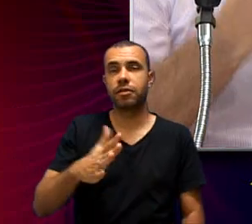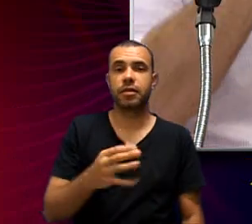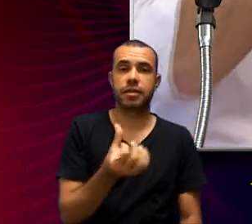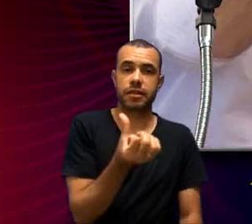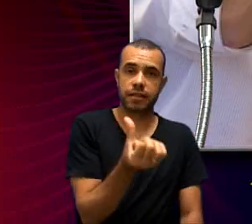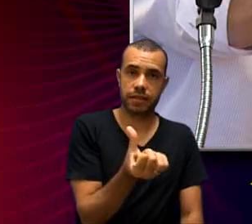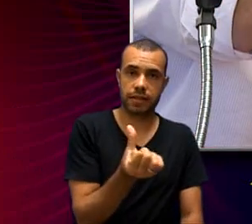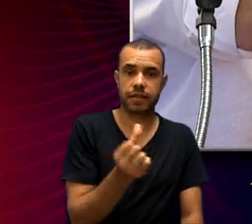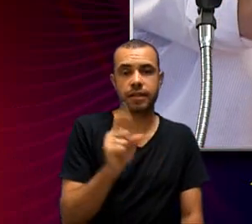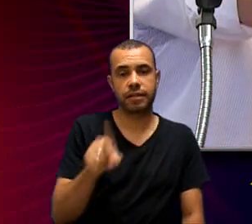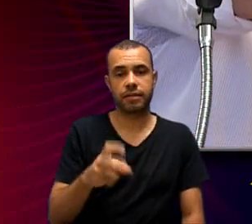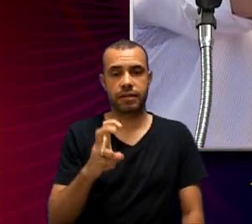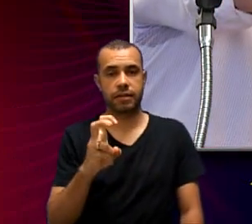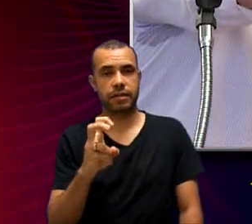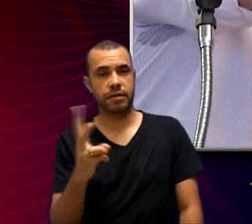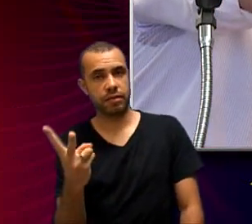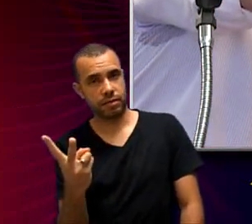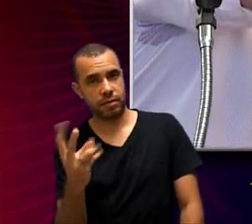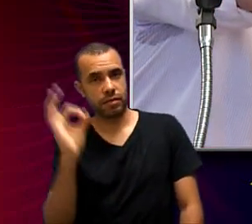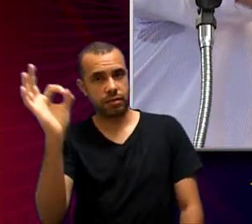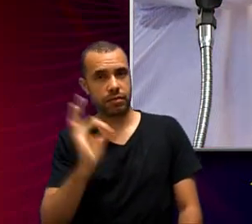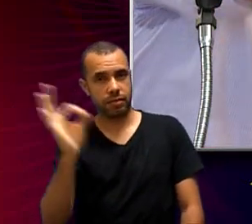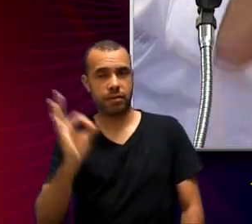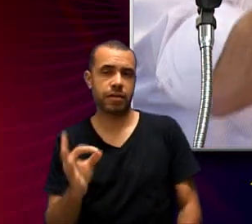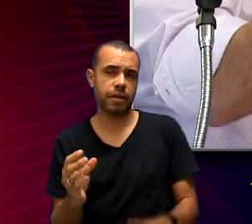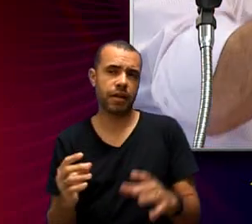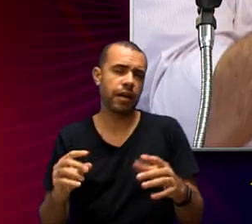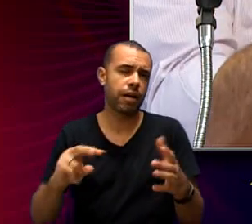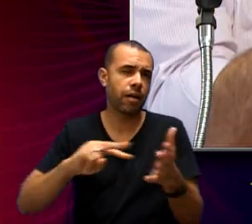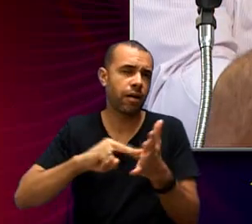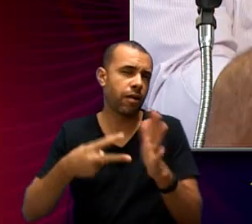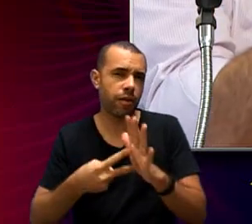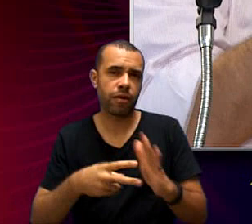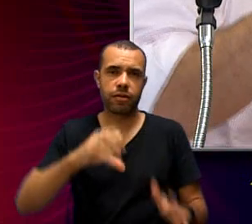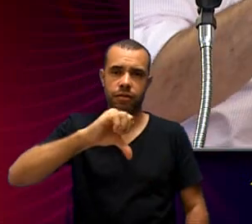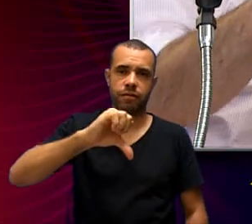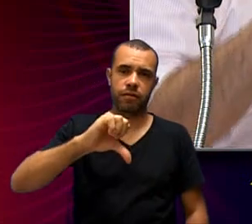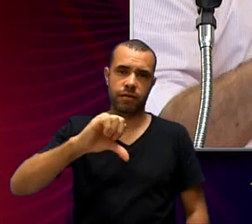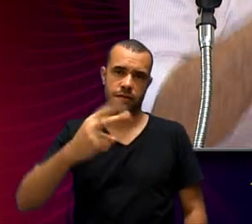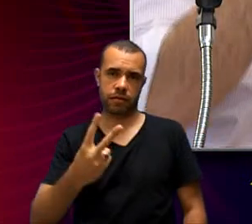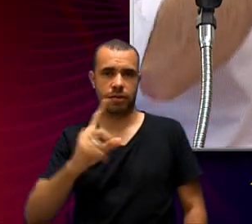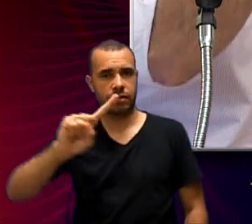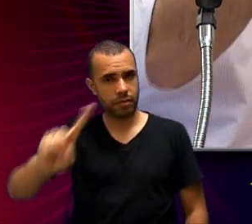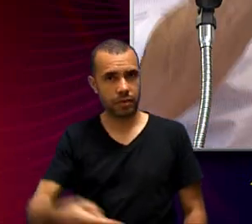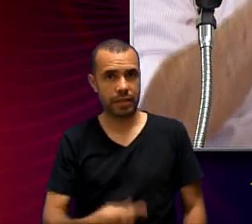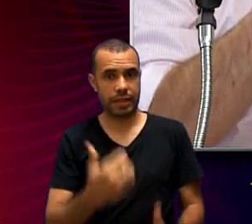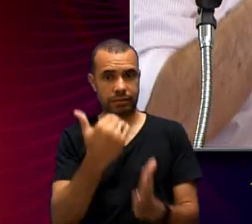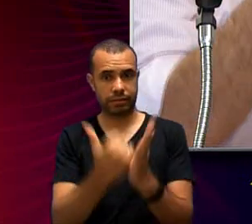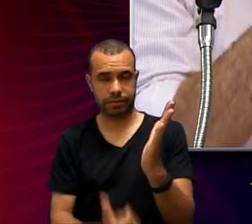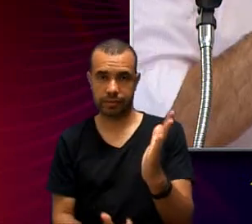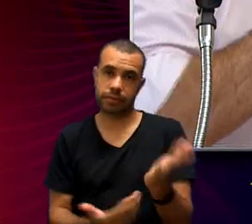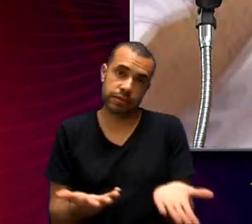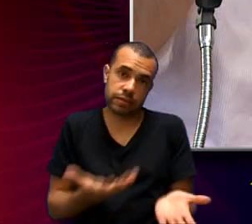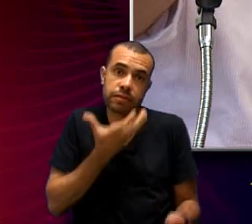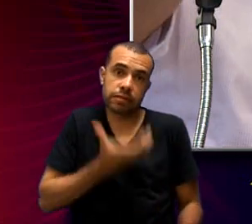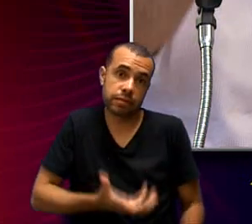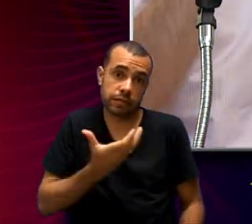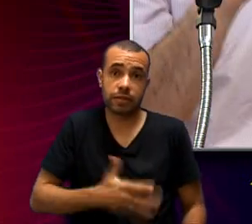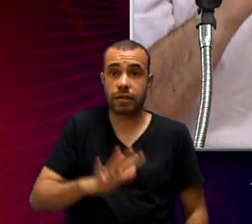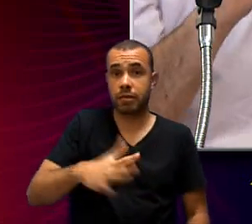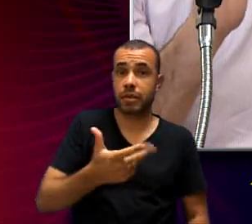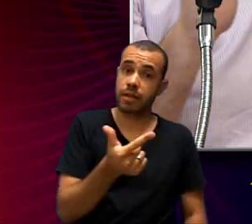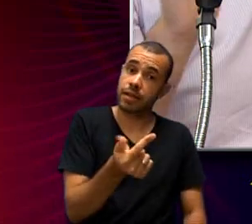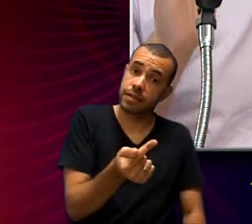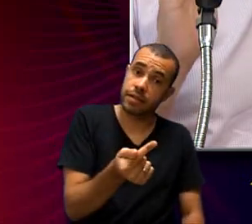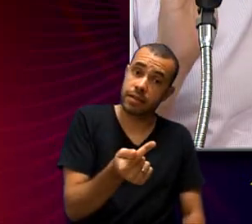Os 6,52% representam os 92 milhões. Sim, de queda na receita, até dezembro vai ser, em média, entre 6 e 7